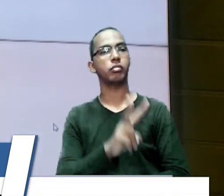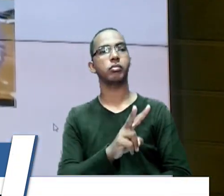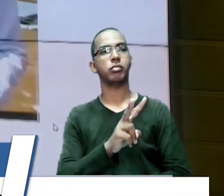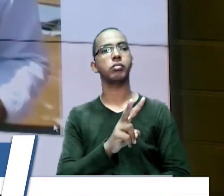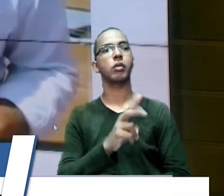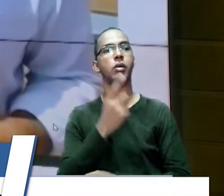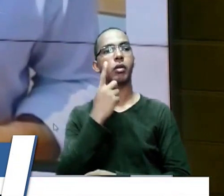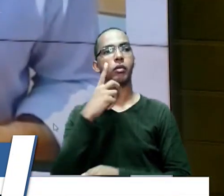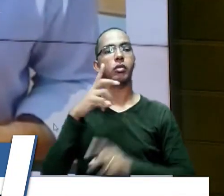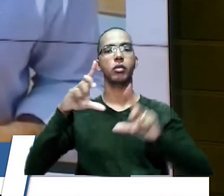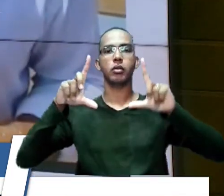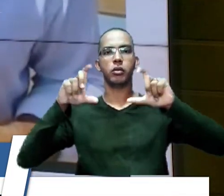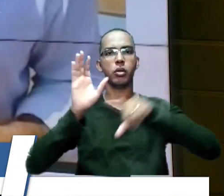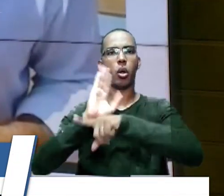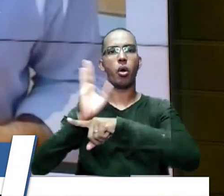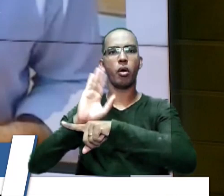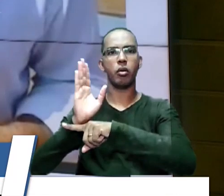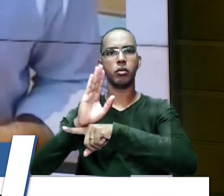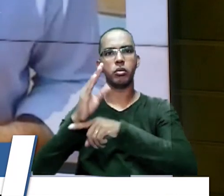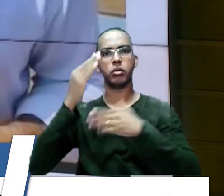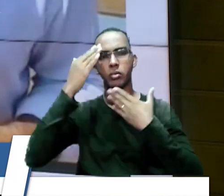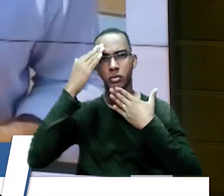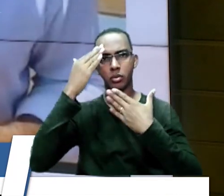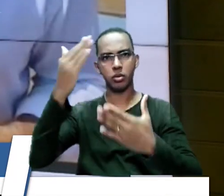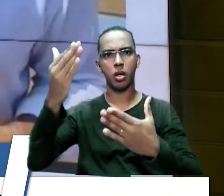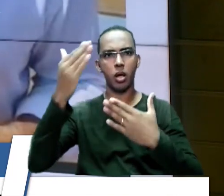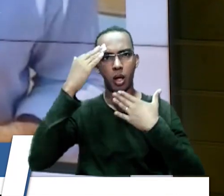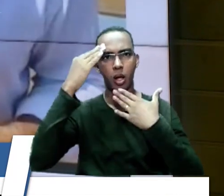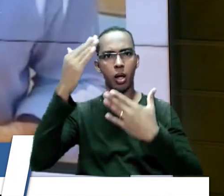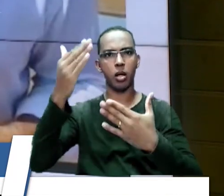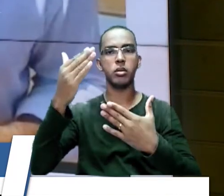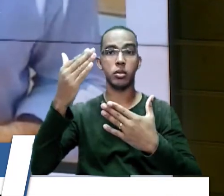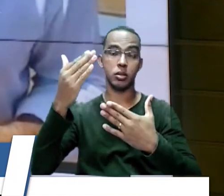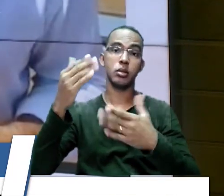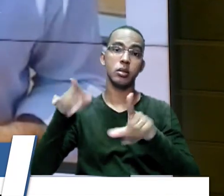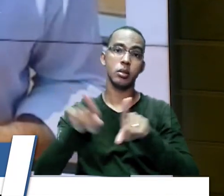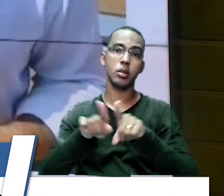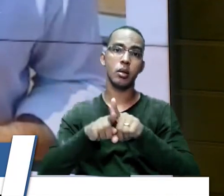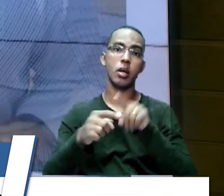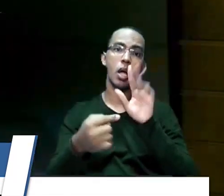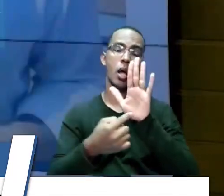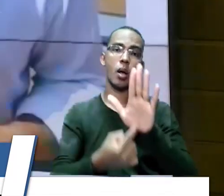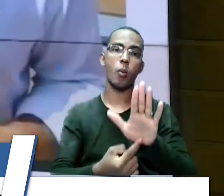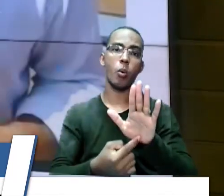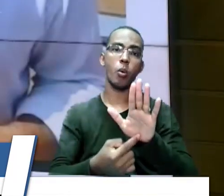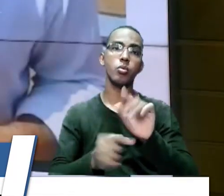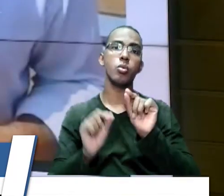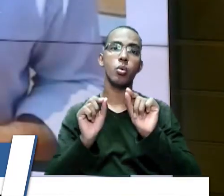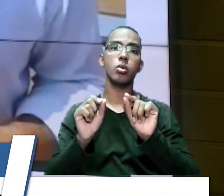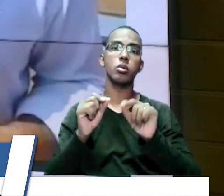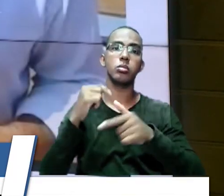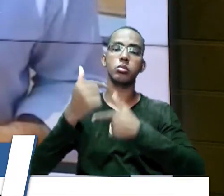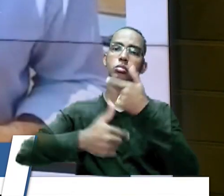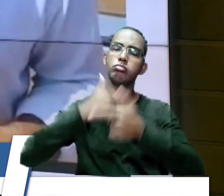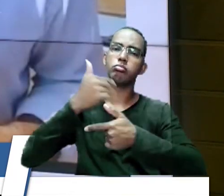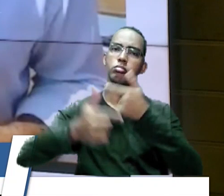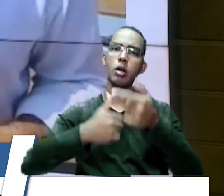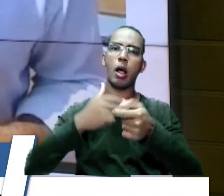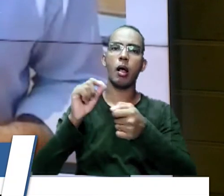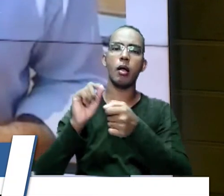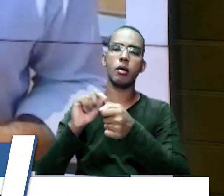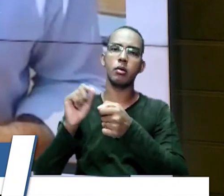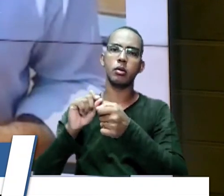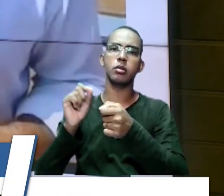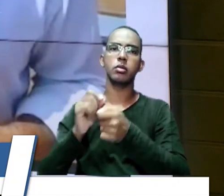vídeo de agradecimento e também mostrando o trabalho que foi feito ali